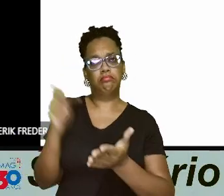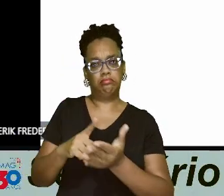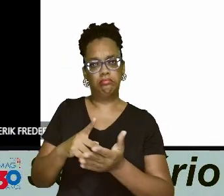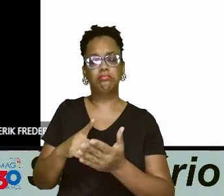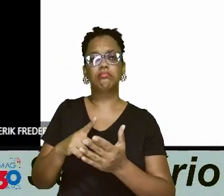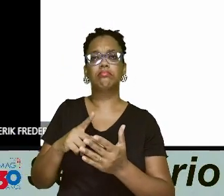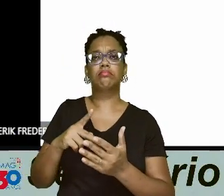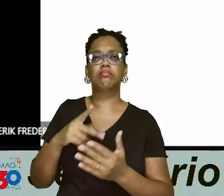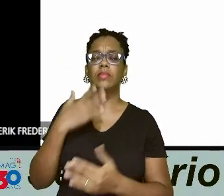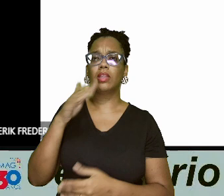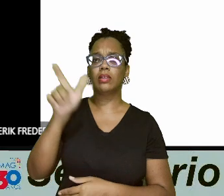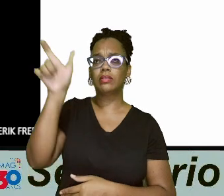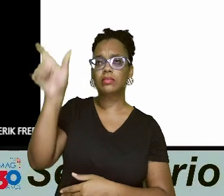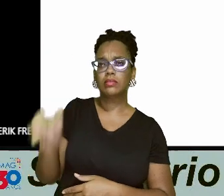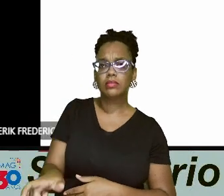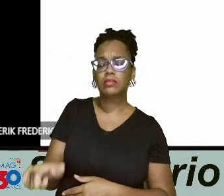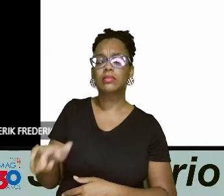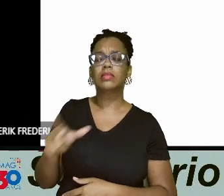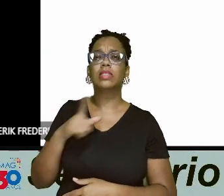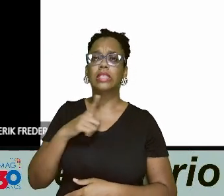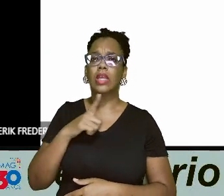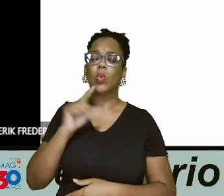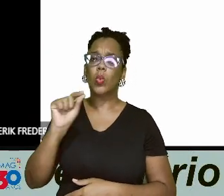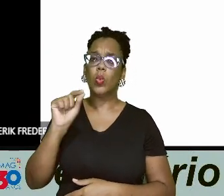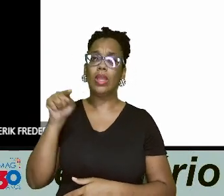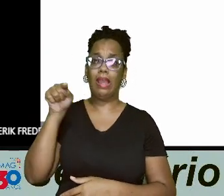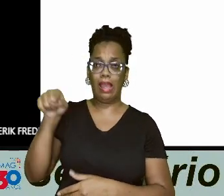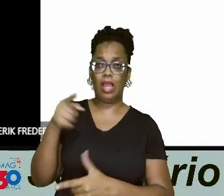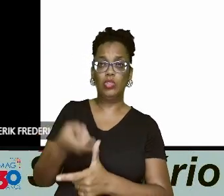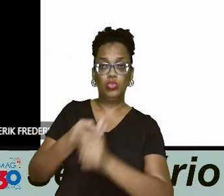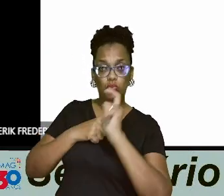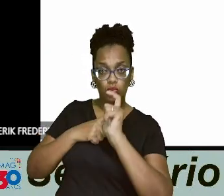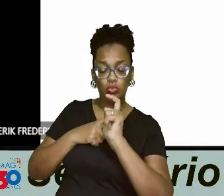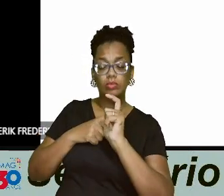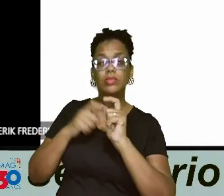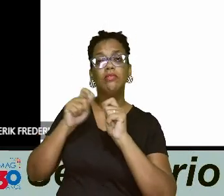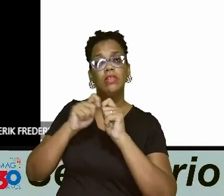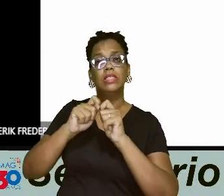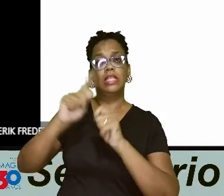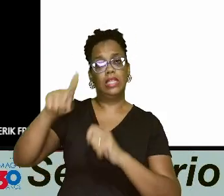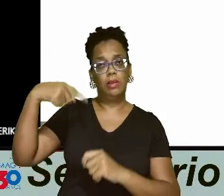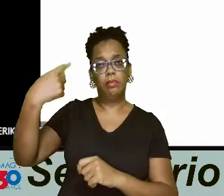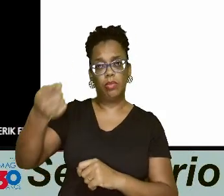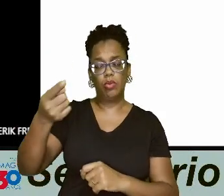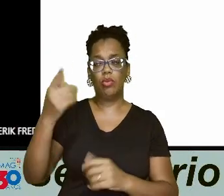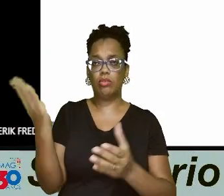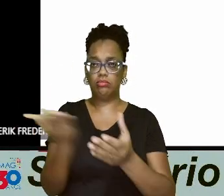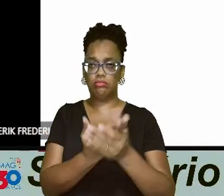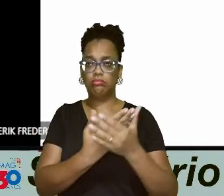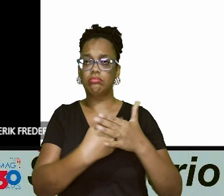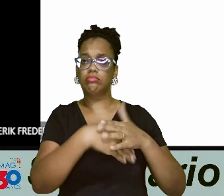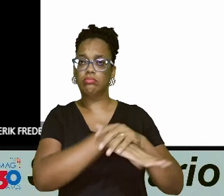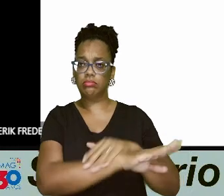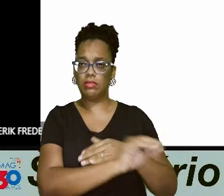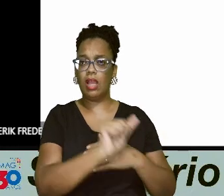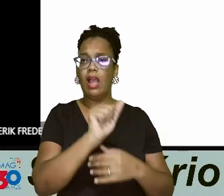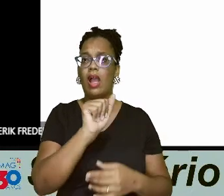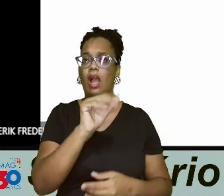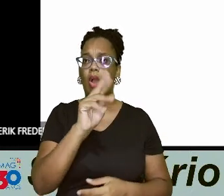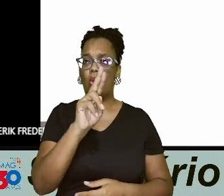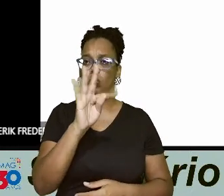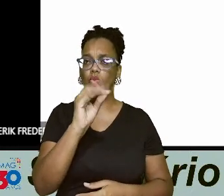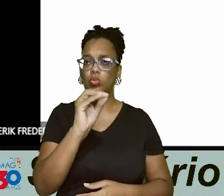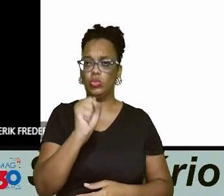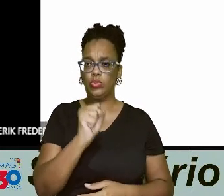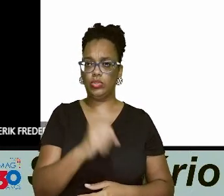exequente dessa suspensão, fazendo depois arquivar os autos. Então, vejam que